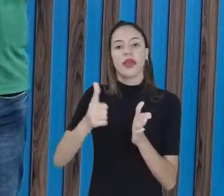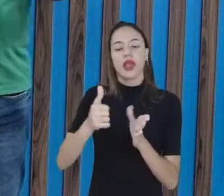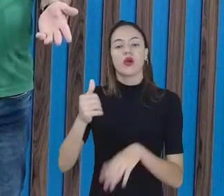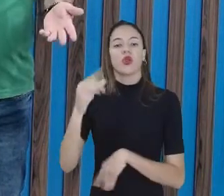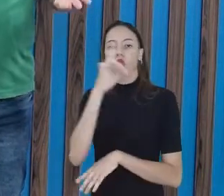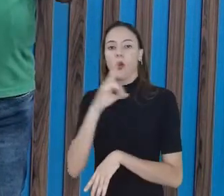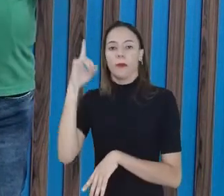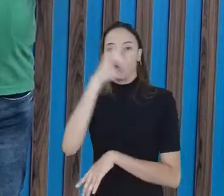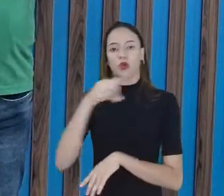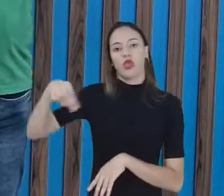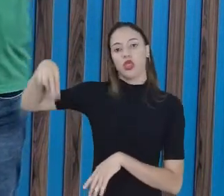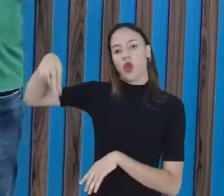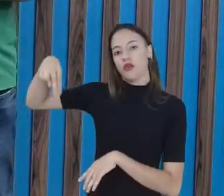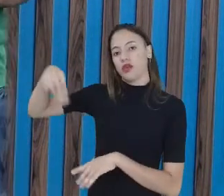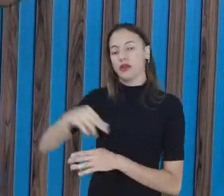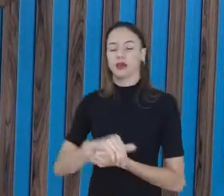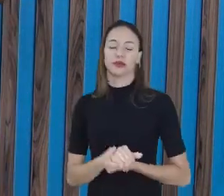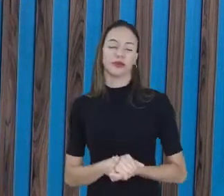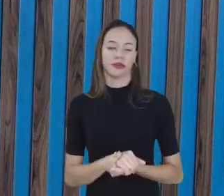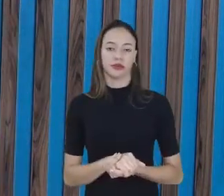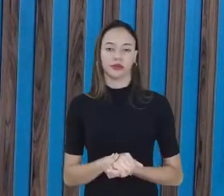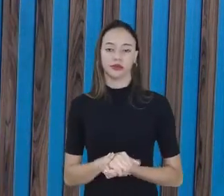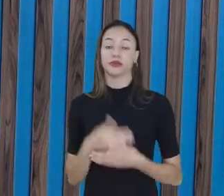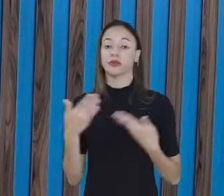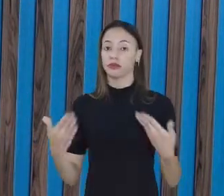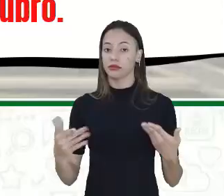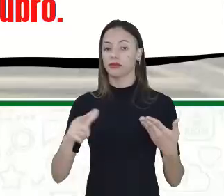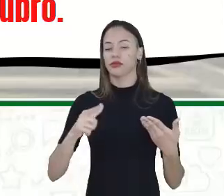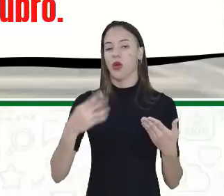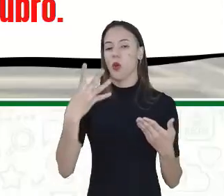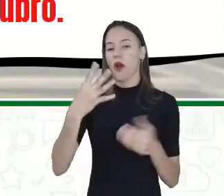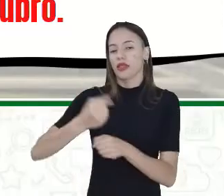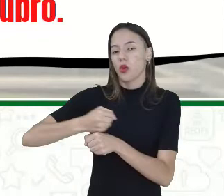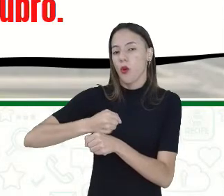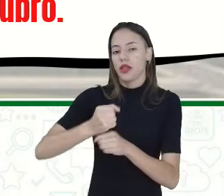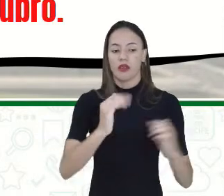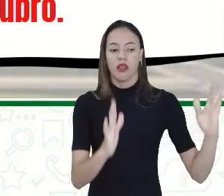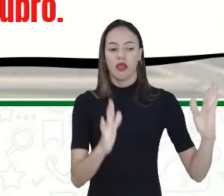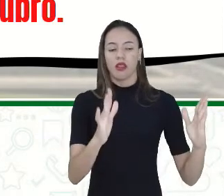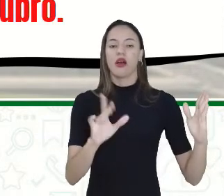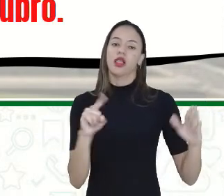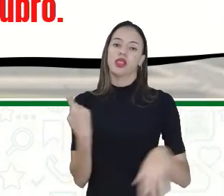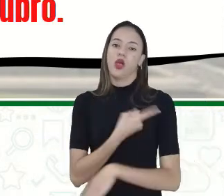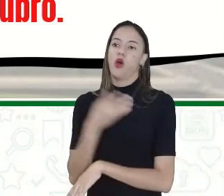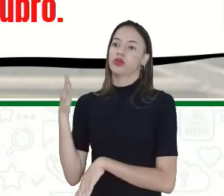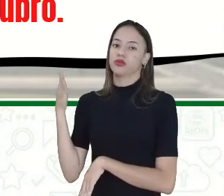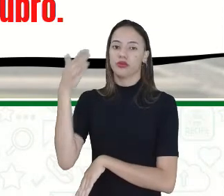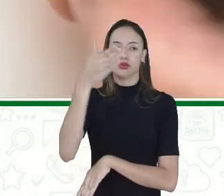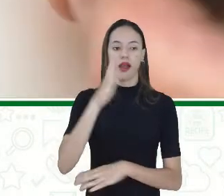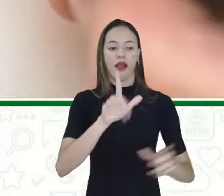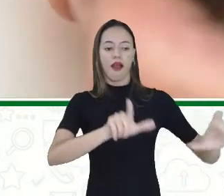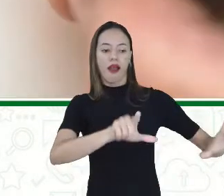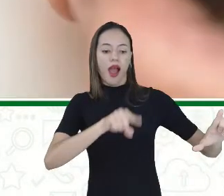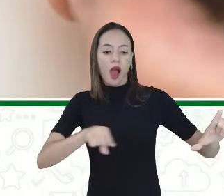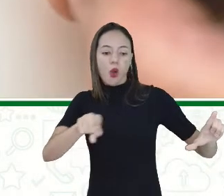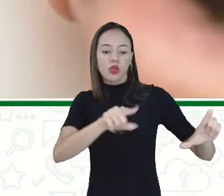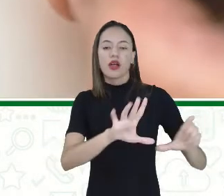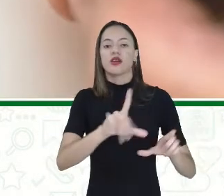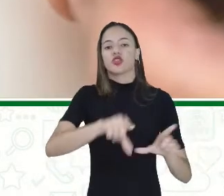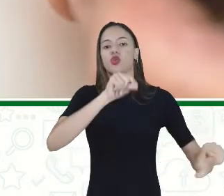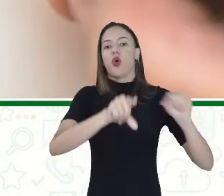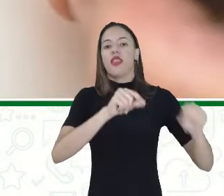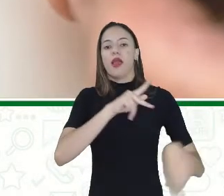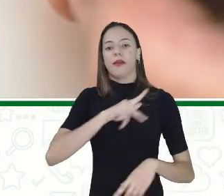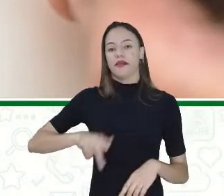nesse sentido, a gente tem aí, a cada 4 anos a gente vai às urnas, né, para escolher um prefeito, ok?